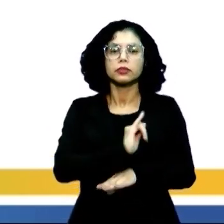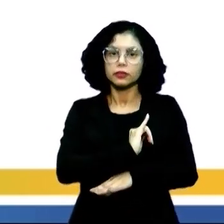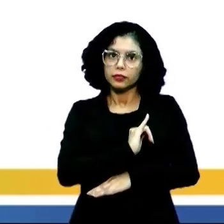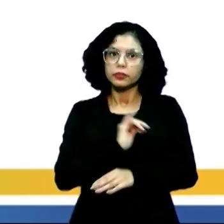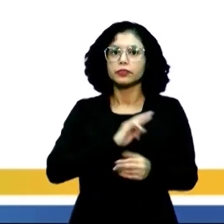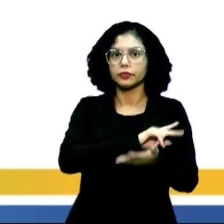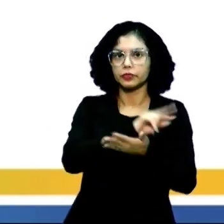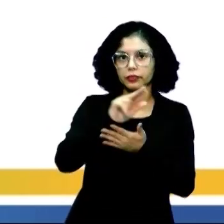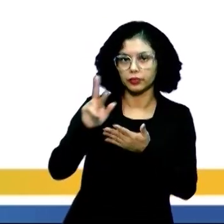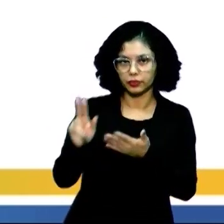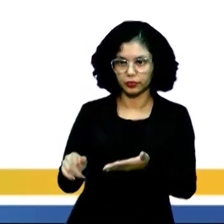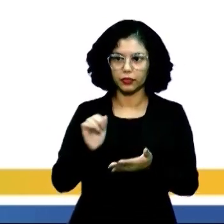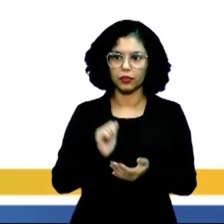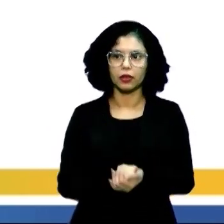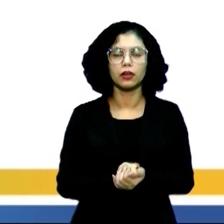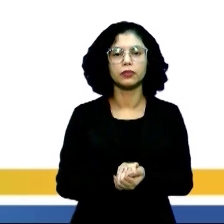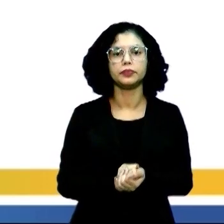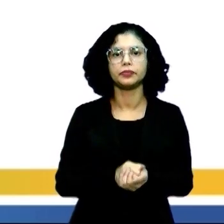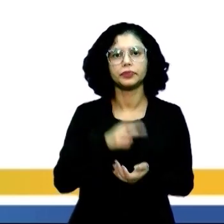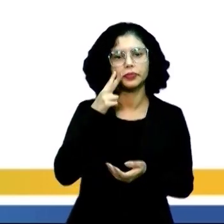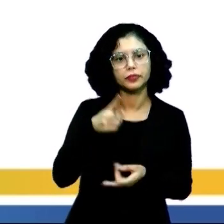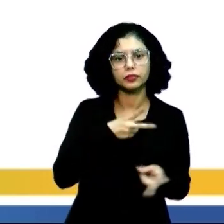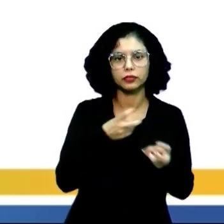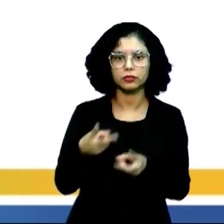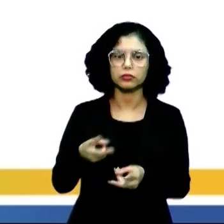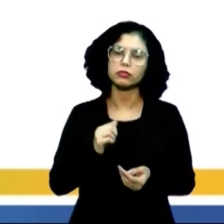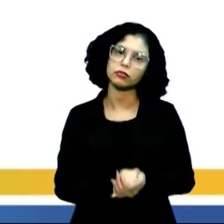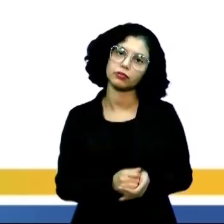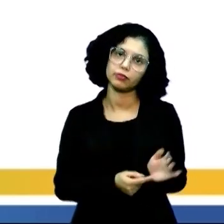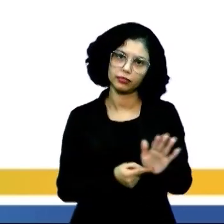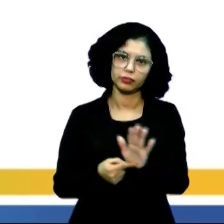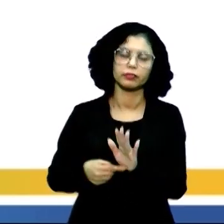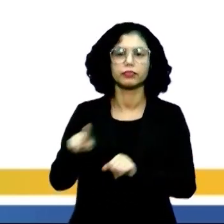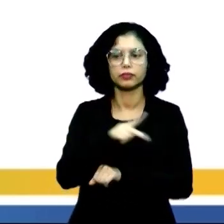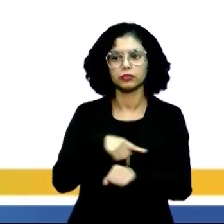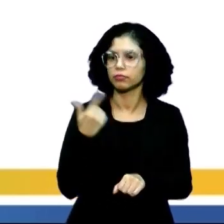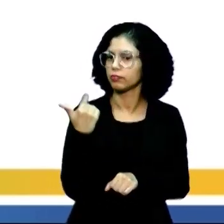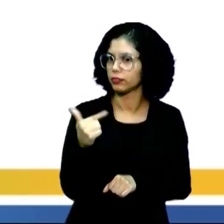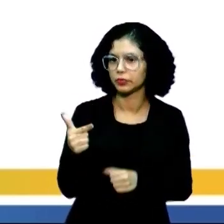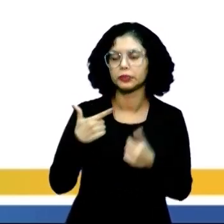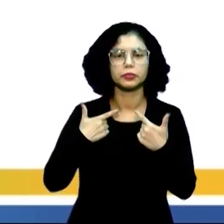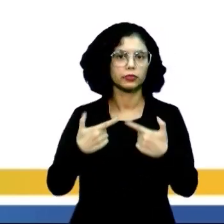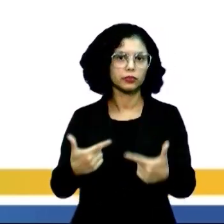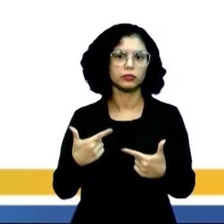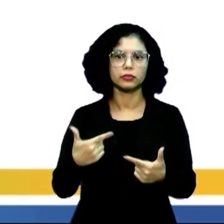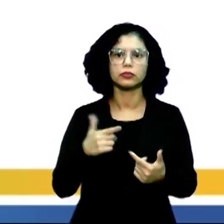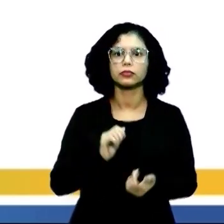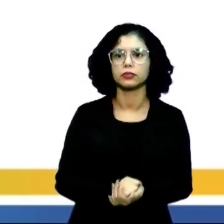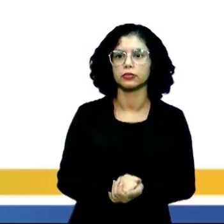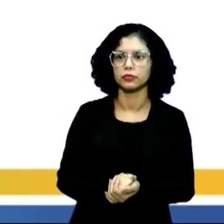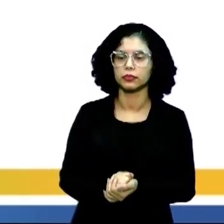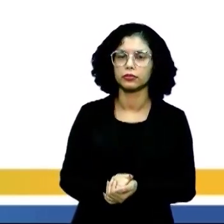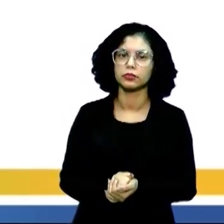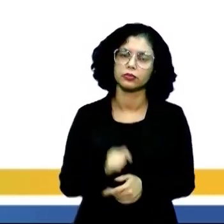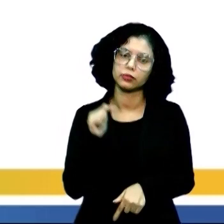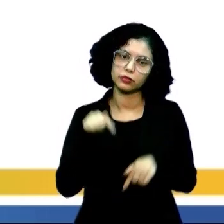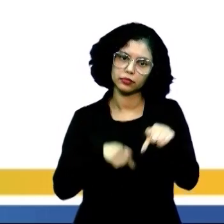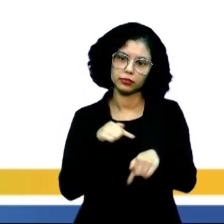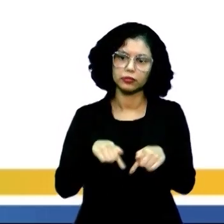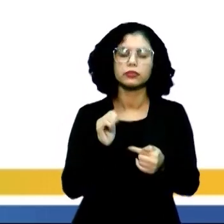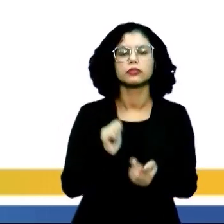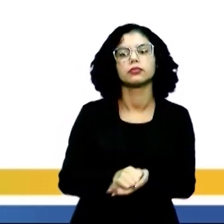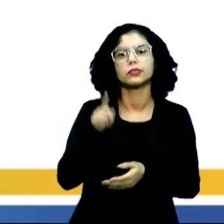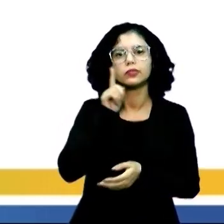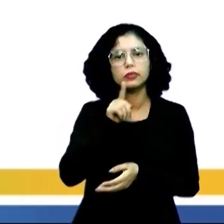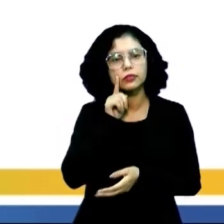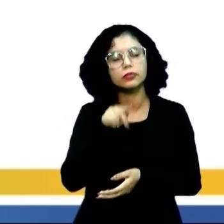fez várias averiguações e constatou que o país não possuía, na época, armas químicas, diferente do que os